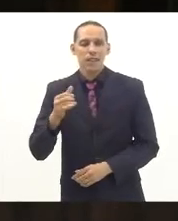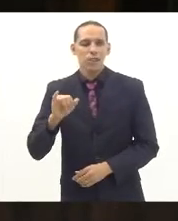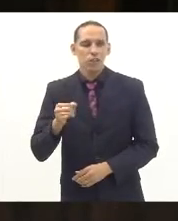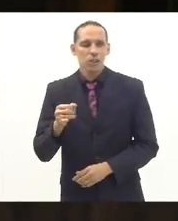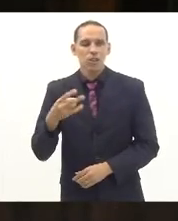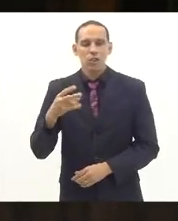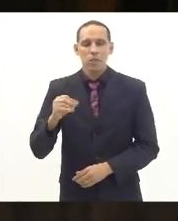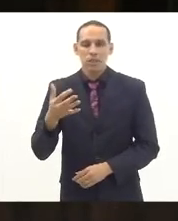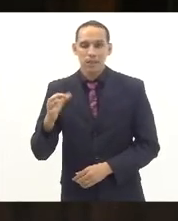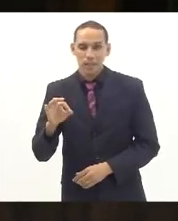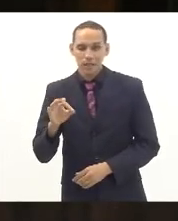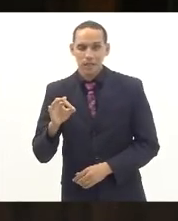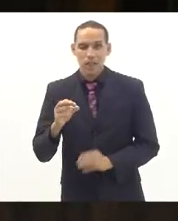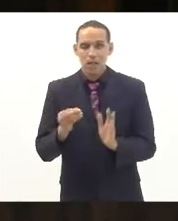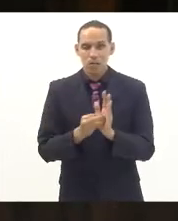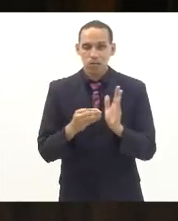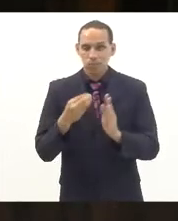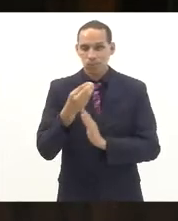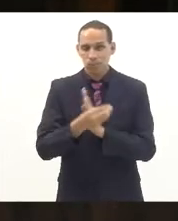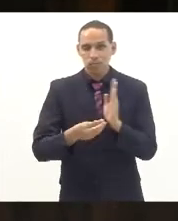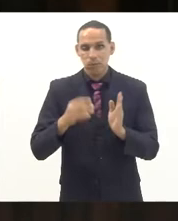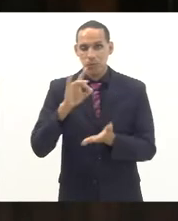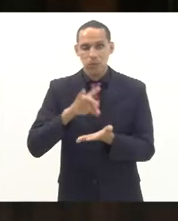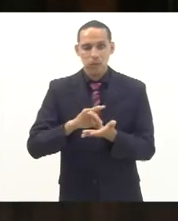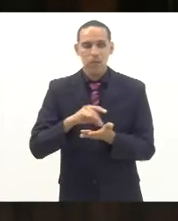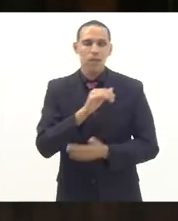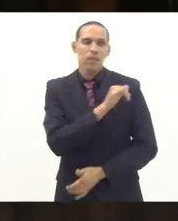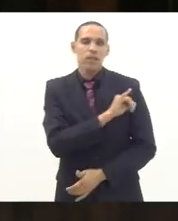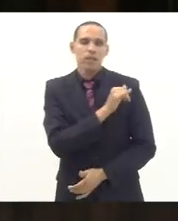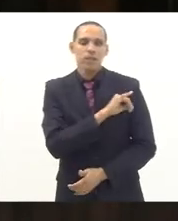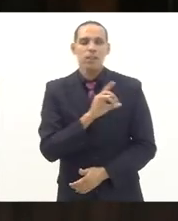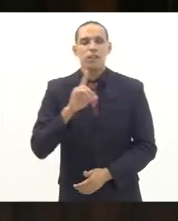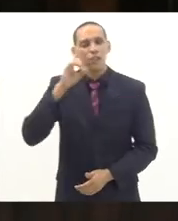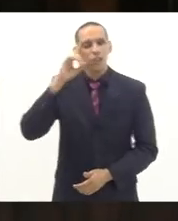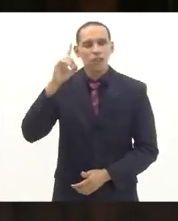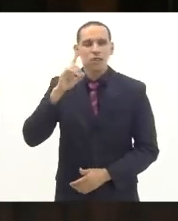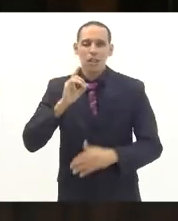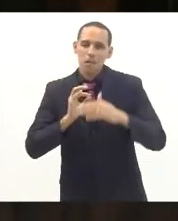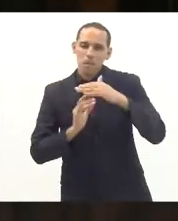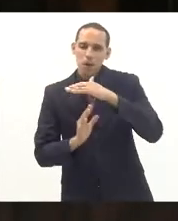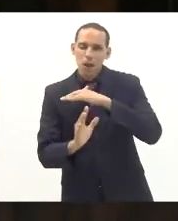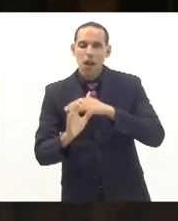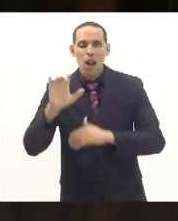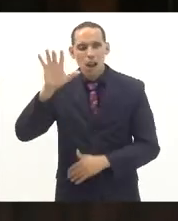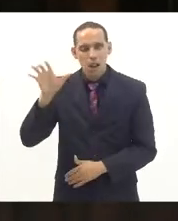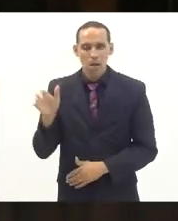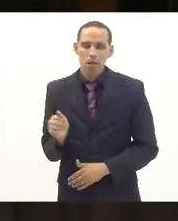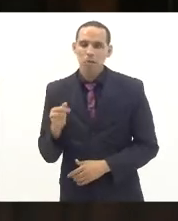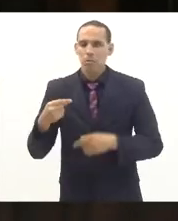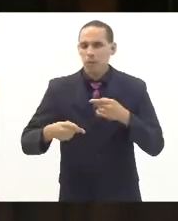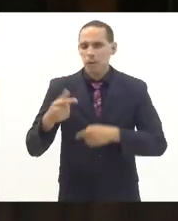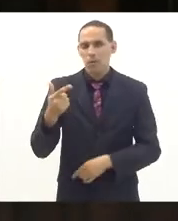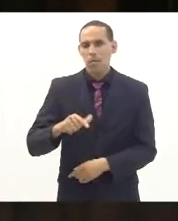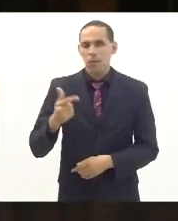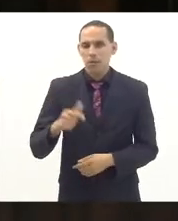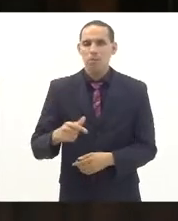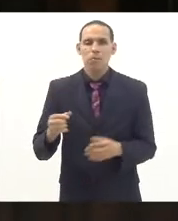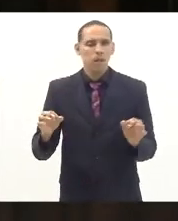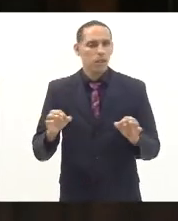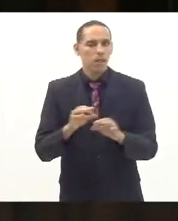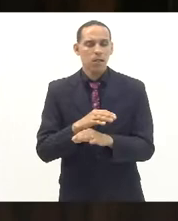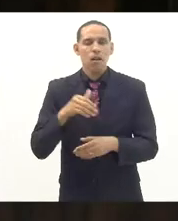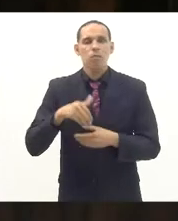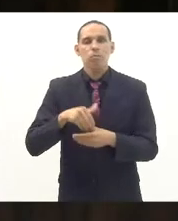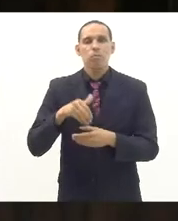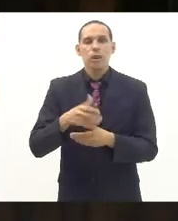2010 podem incluir no calendário Oficial do Estado dia do refugiado africano em discussão uma mangueira de notícia